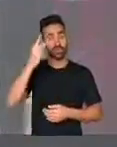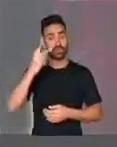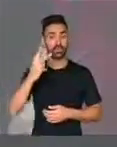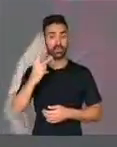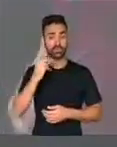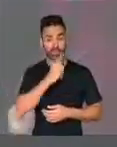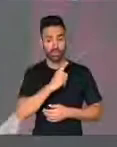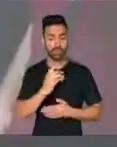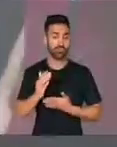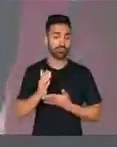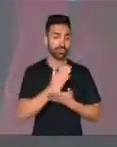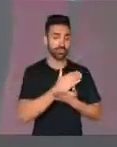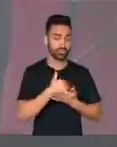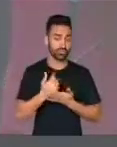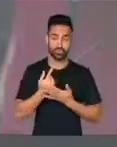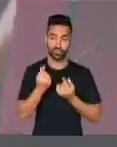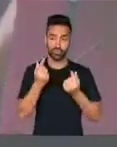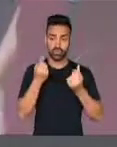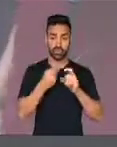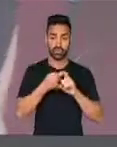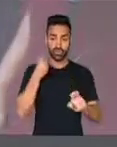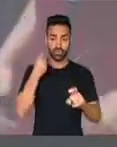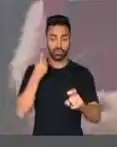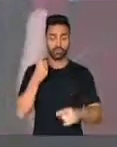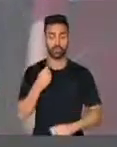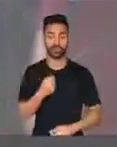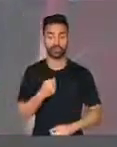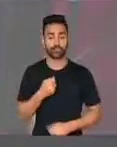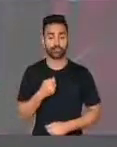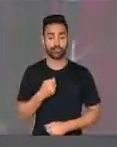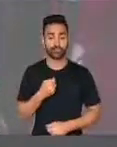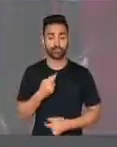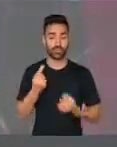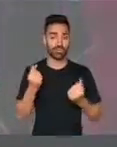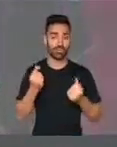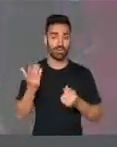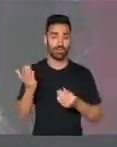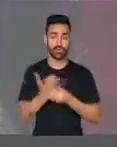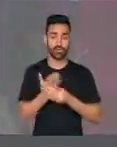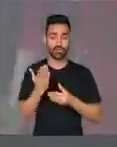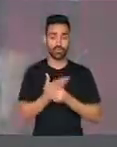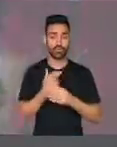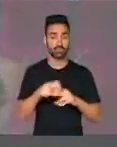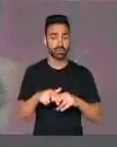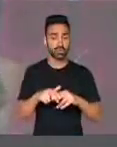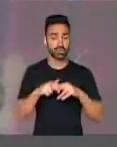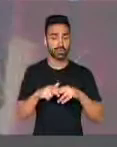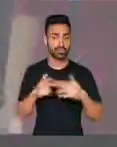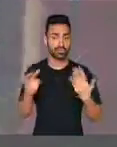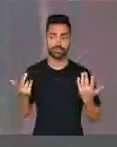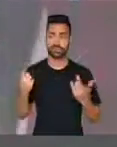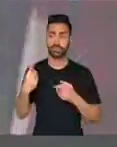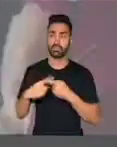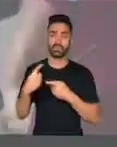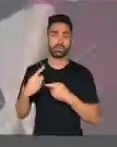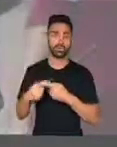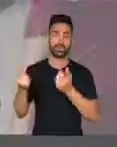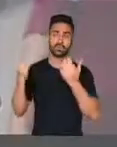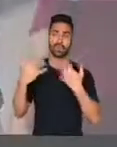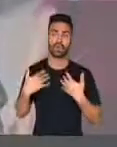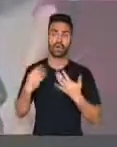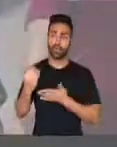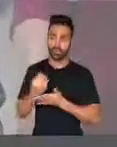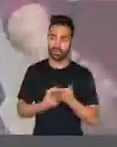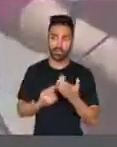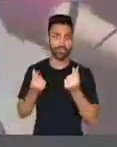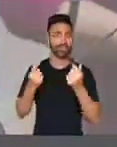num recurso que tem a ver com as custas processuais, portanto não há justificativa legal,